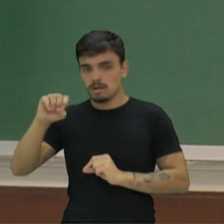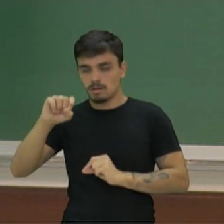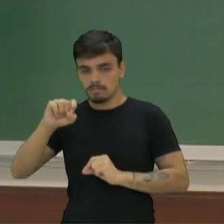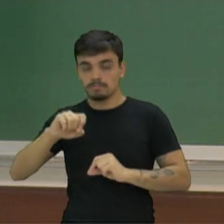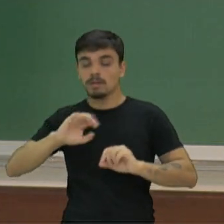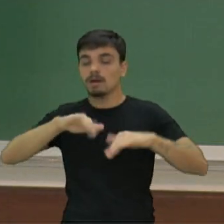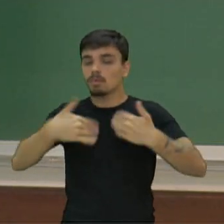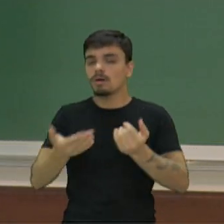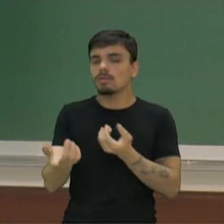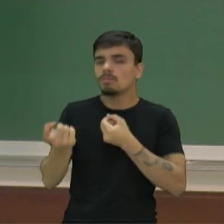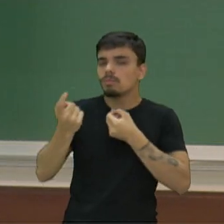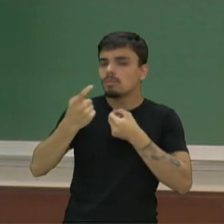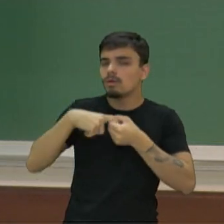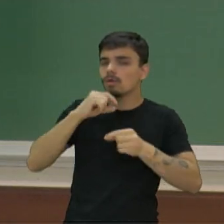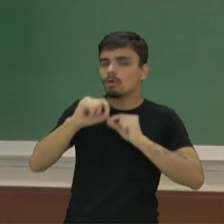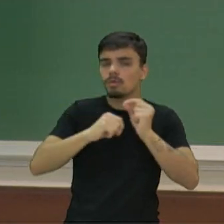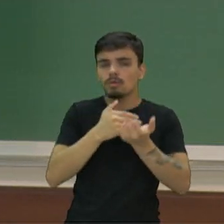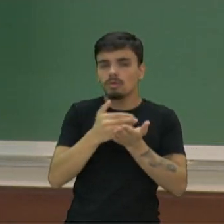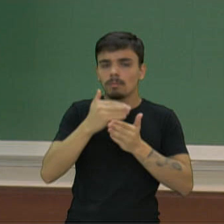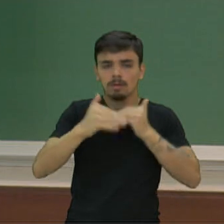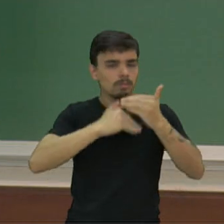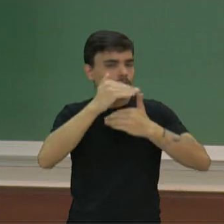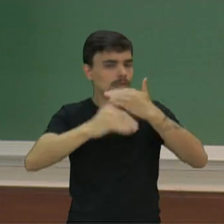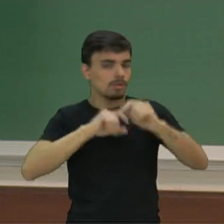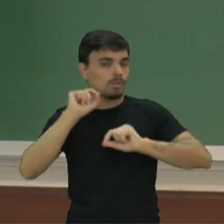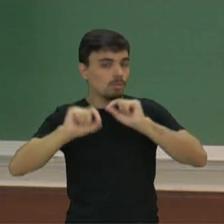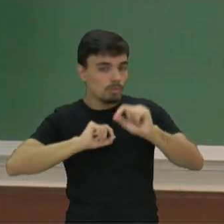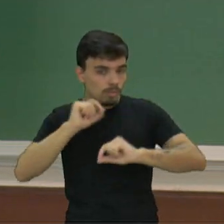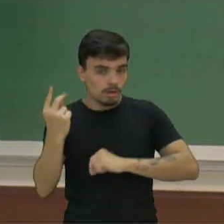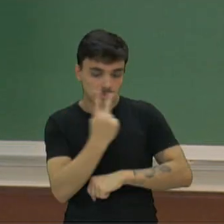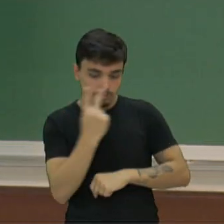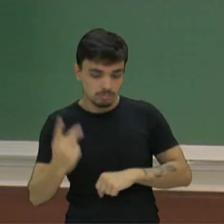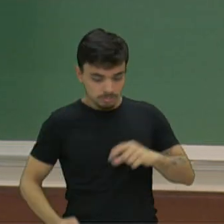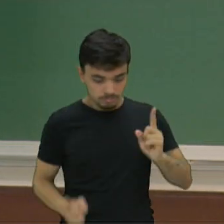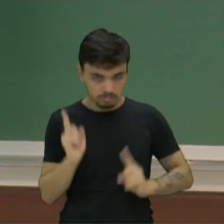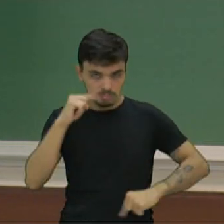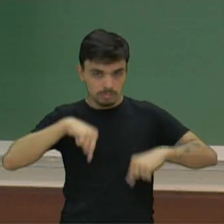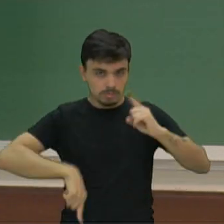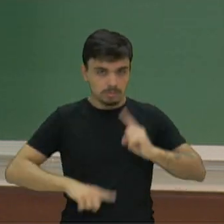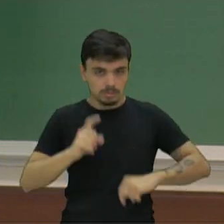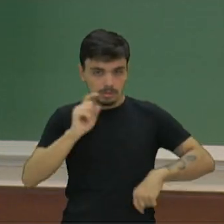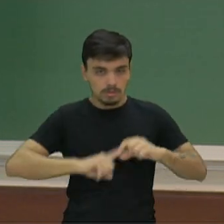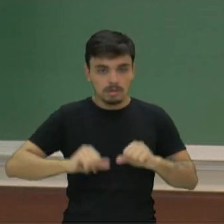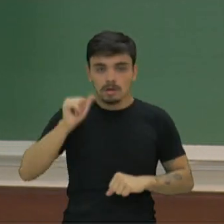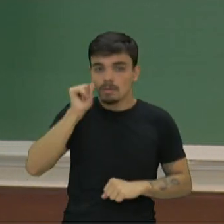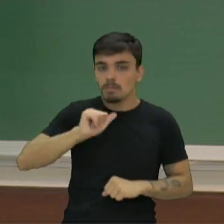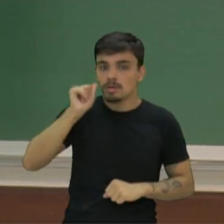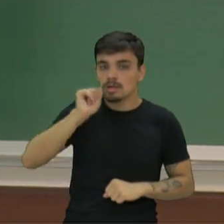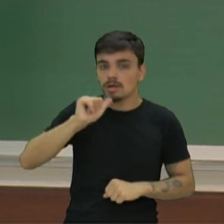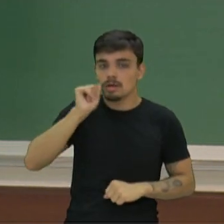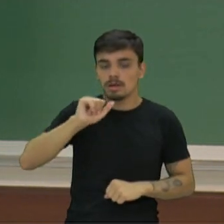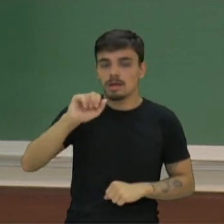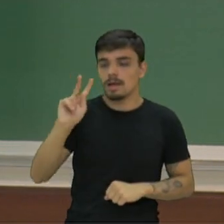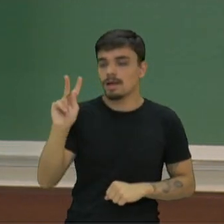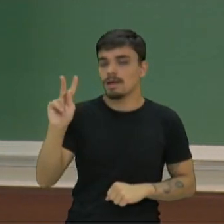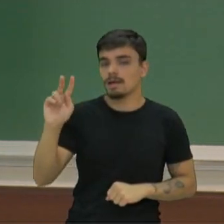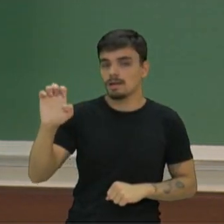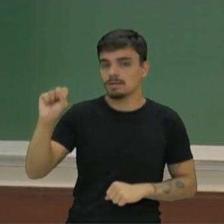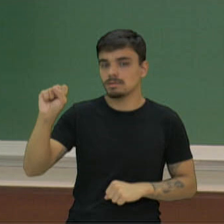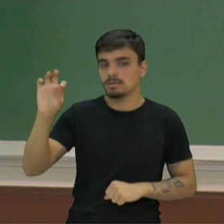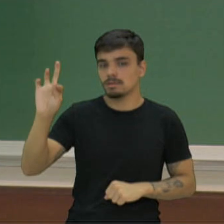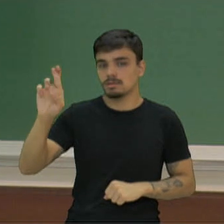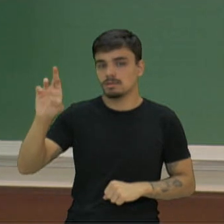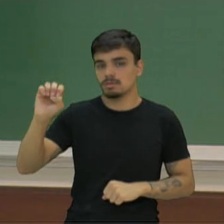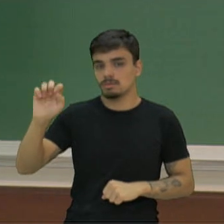está retrocedendo, começa a produção, um aumento na produção de dois hormônios sexuais femininos que são o estrogênio e